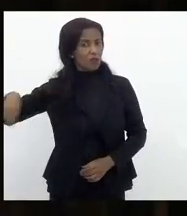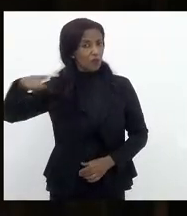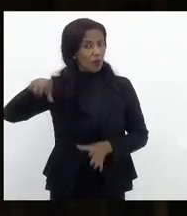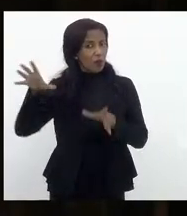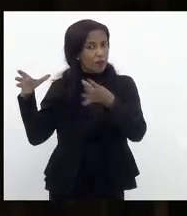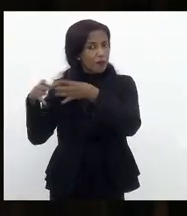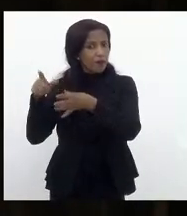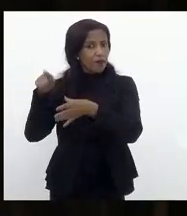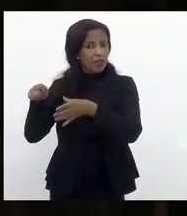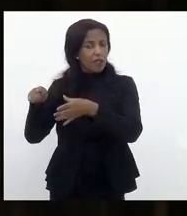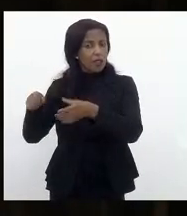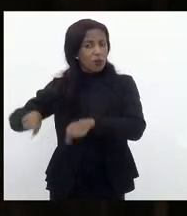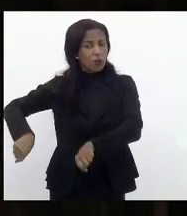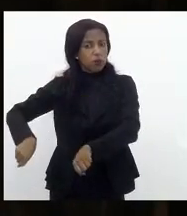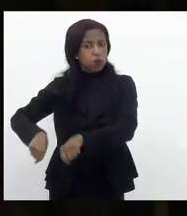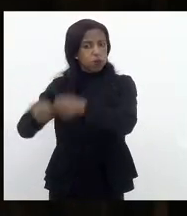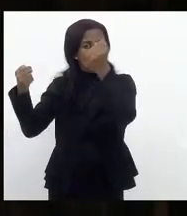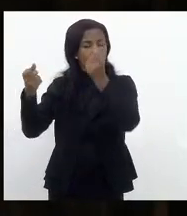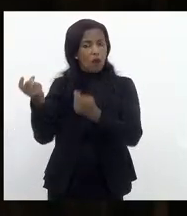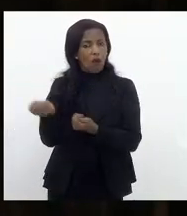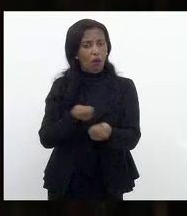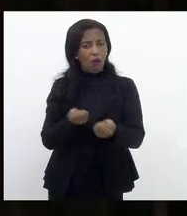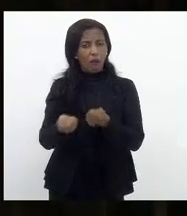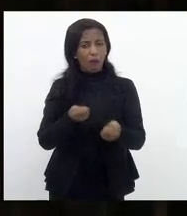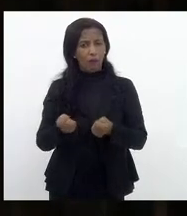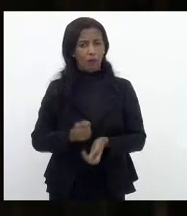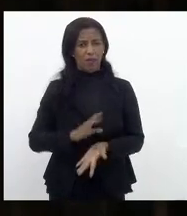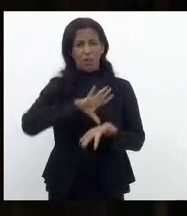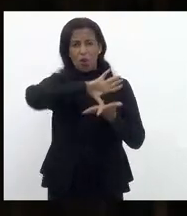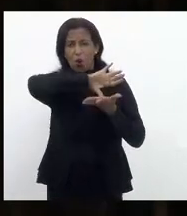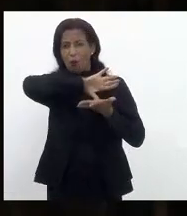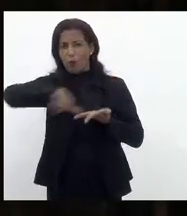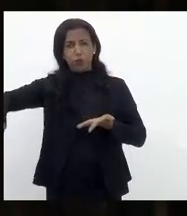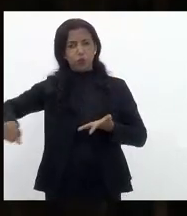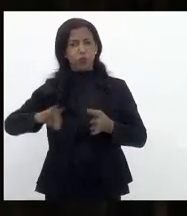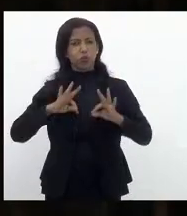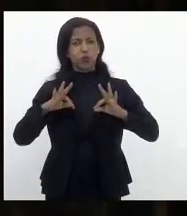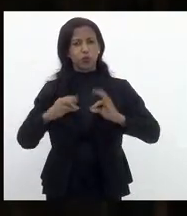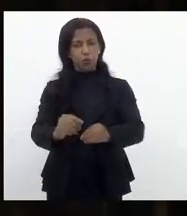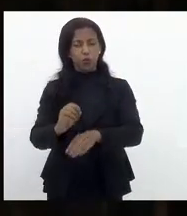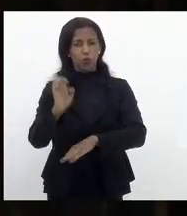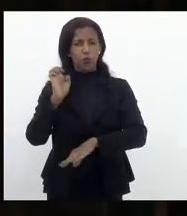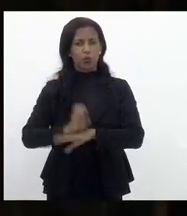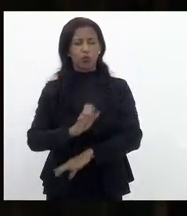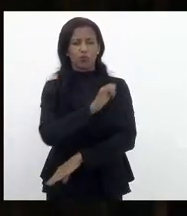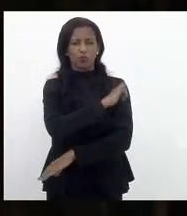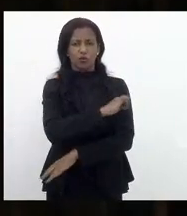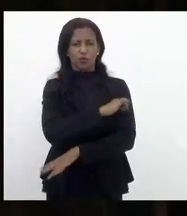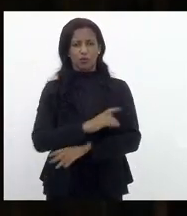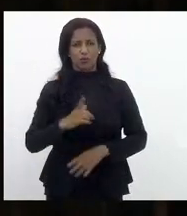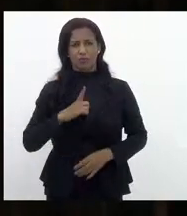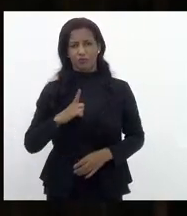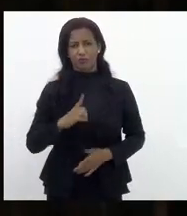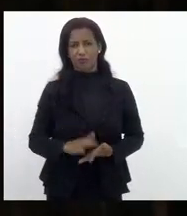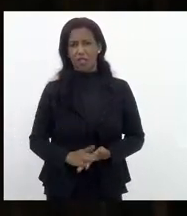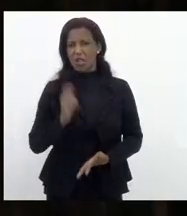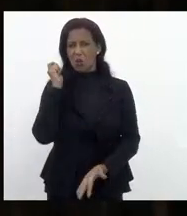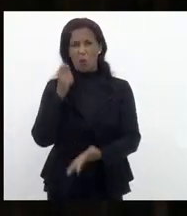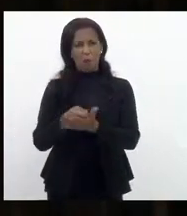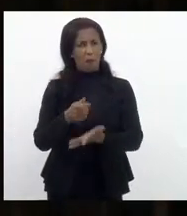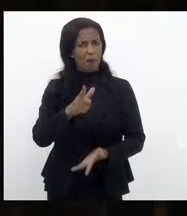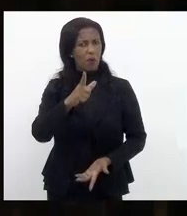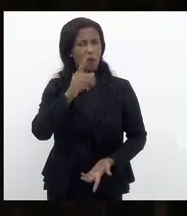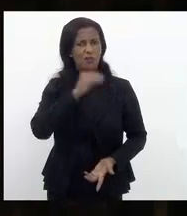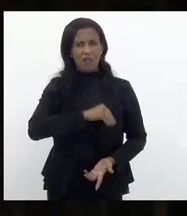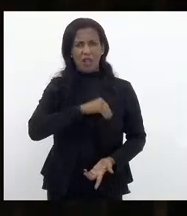eles que destruíram a nossa economia que roubaram tudo que o Rio de Janeiro tinha que não paga o